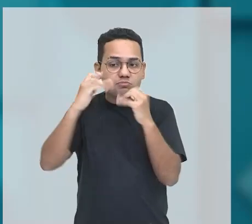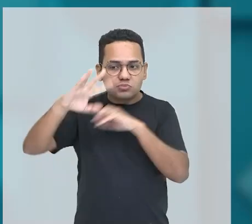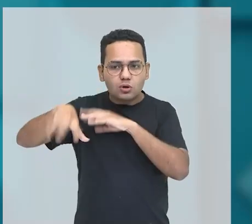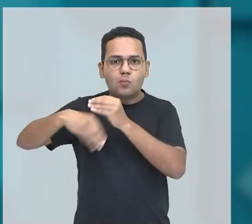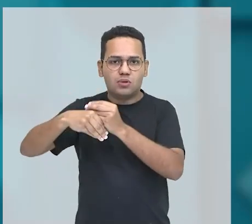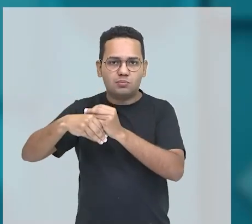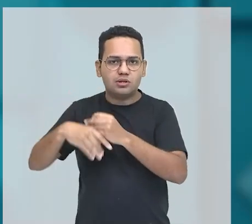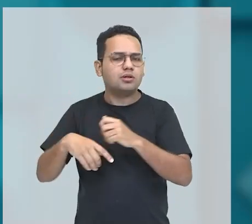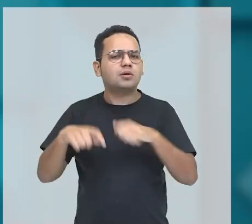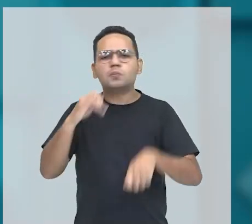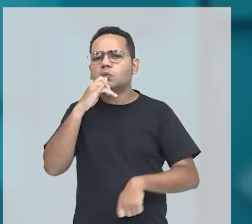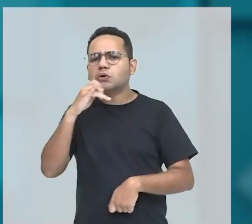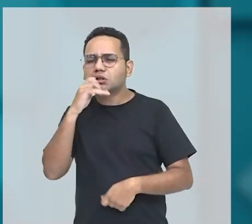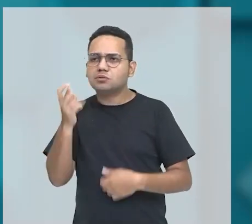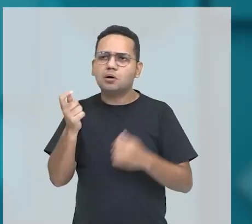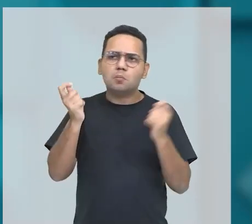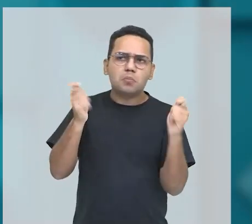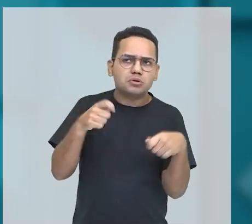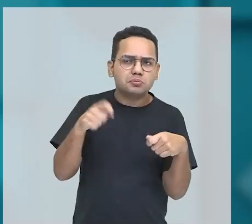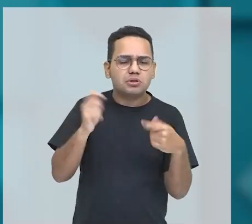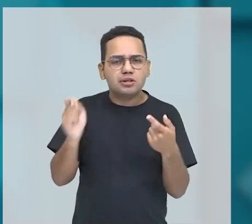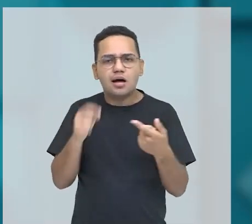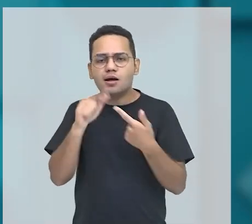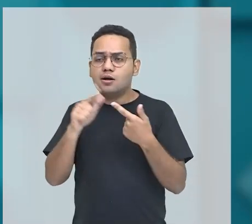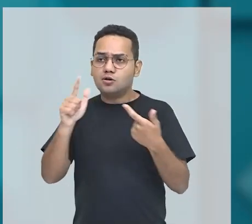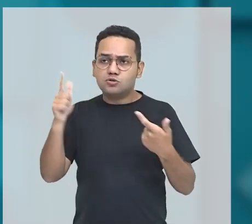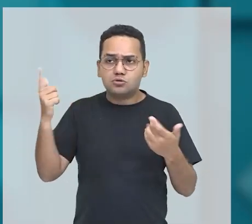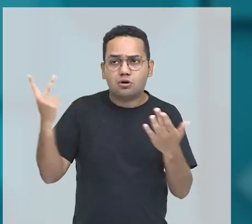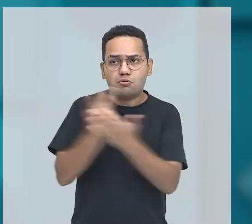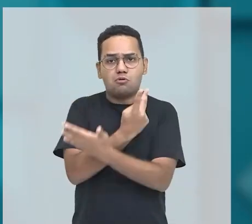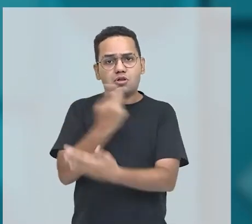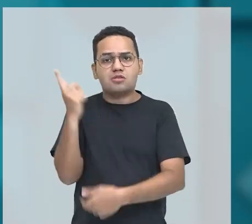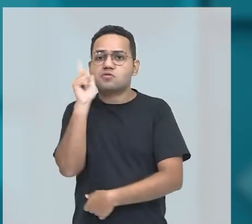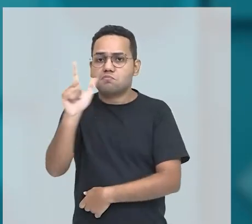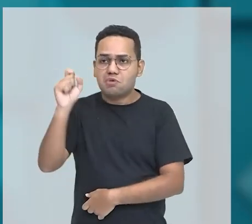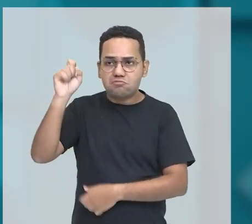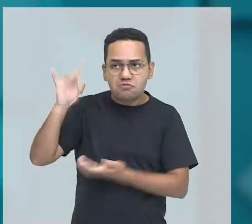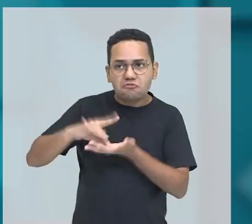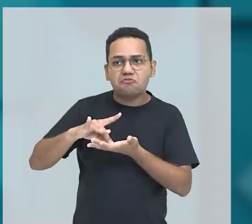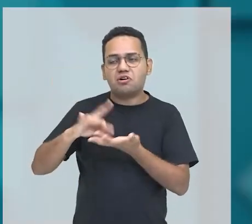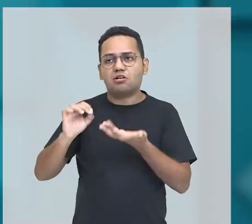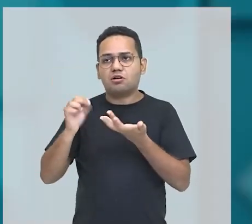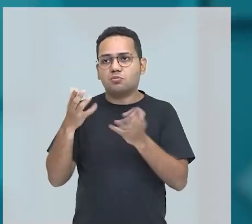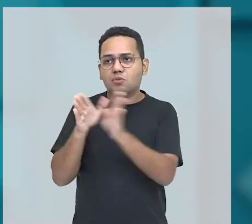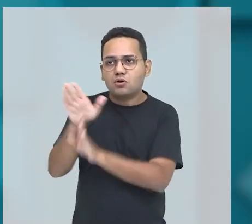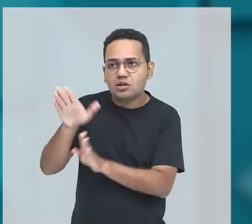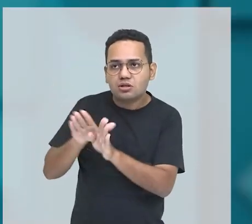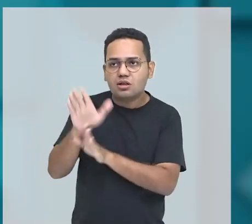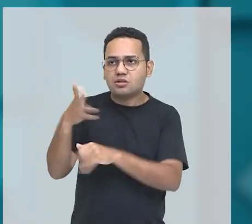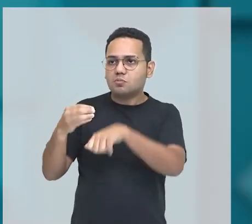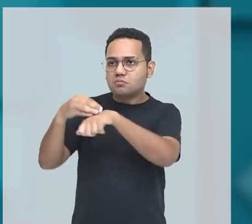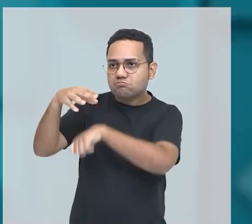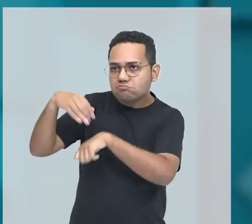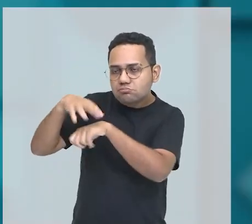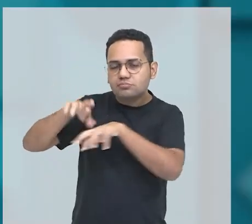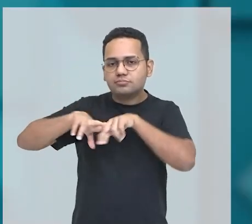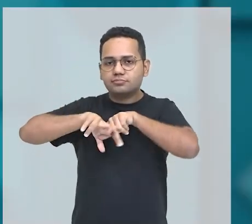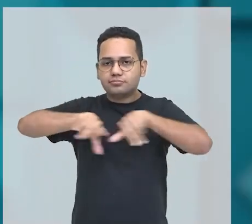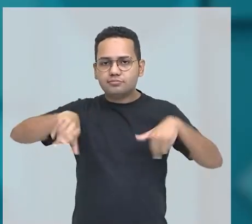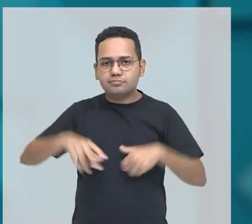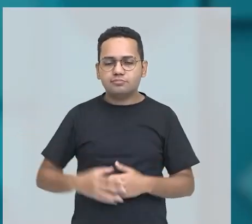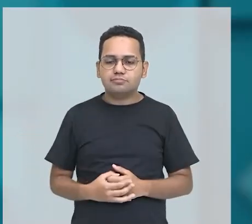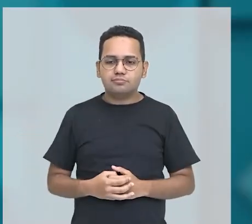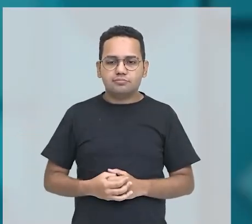uma ideia de possibilidade, de certeza, tá certo? Um conselho, uma recomendação e assim por diante, tá certo? Então nós